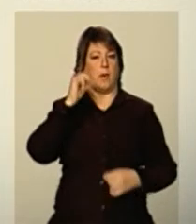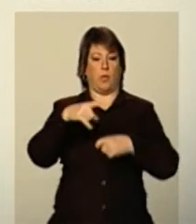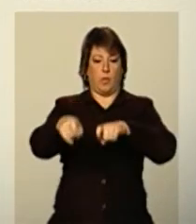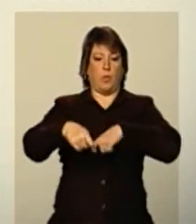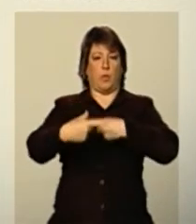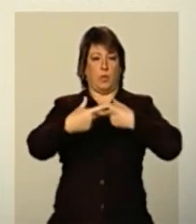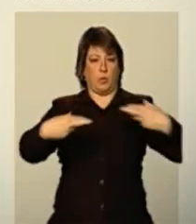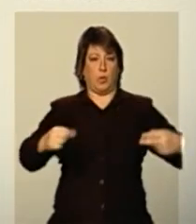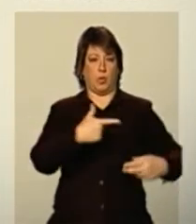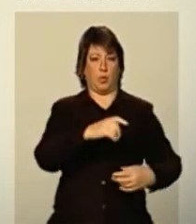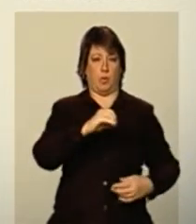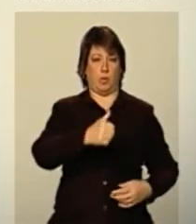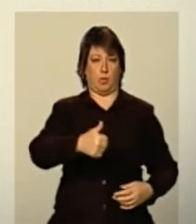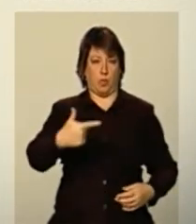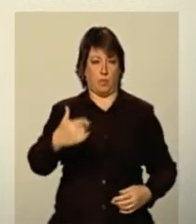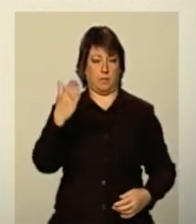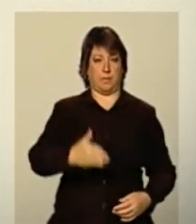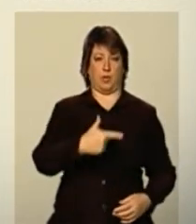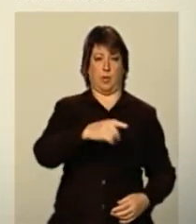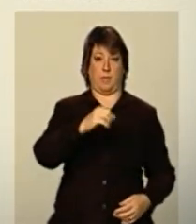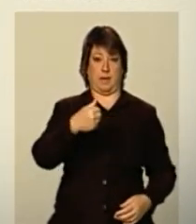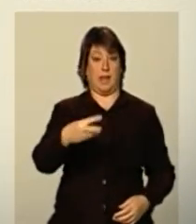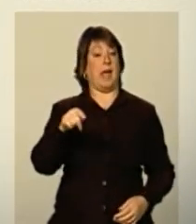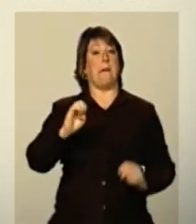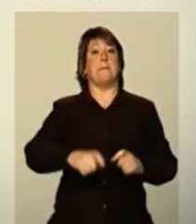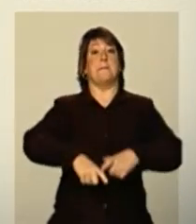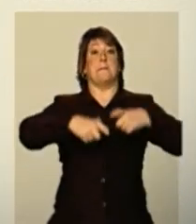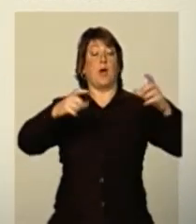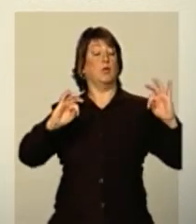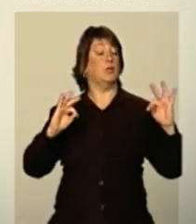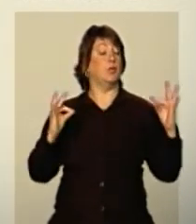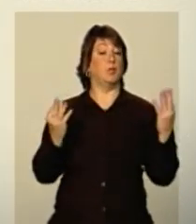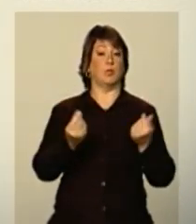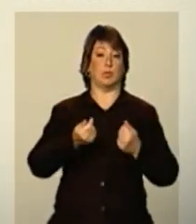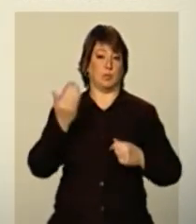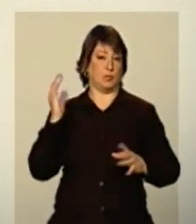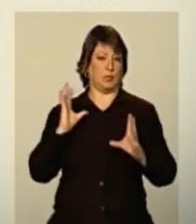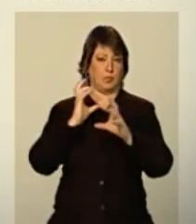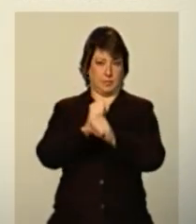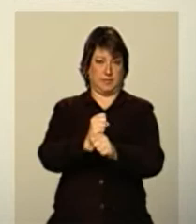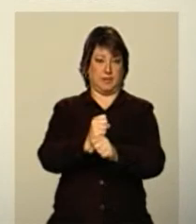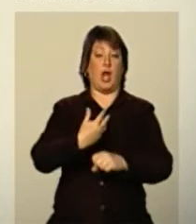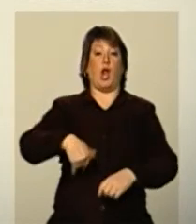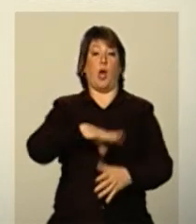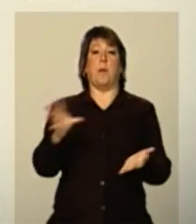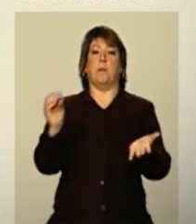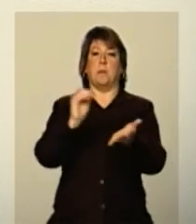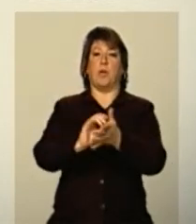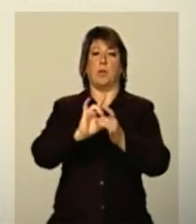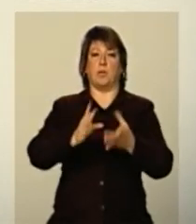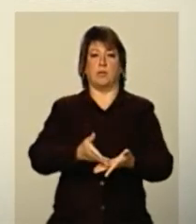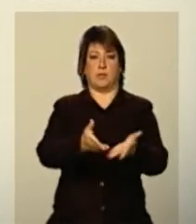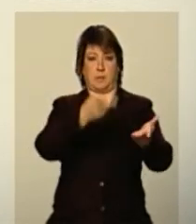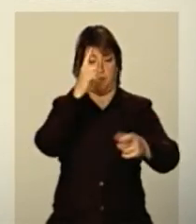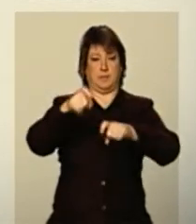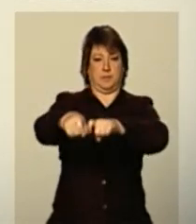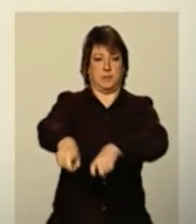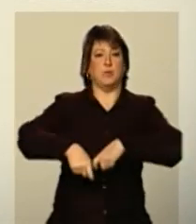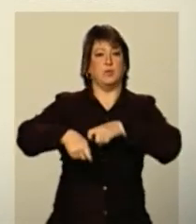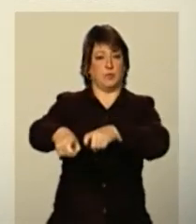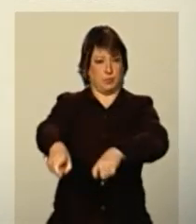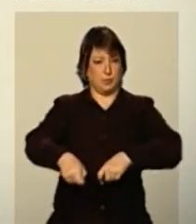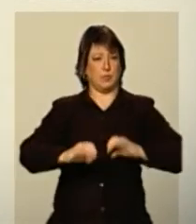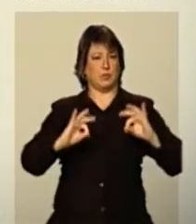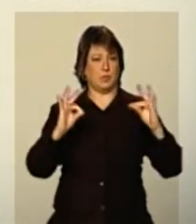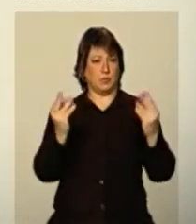de 2012 e 2013 é o maior de todos os tempos. Nós colocamos à disposição dos produtores rurais